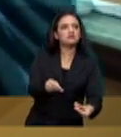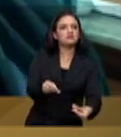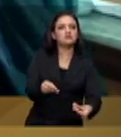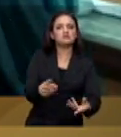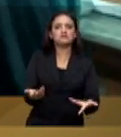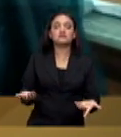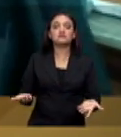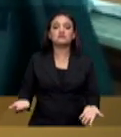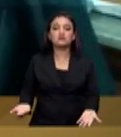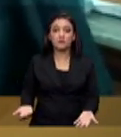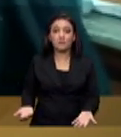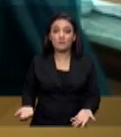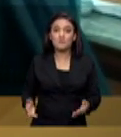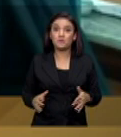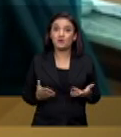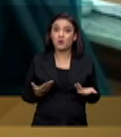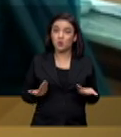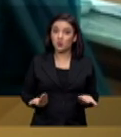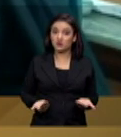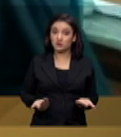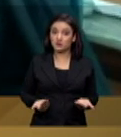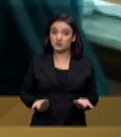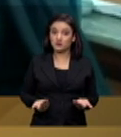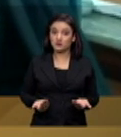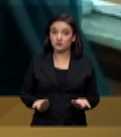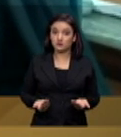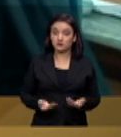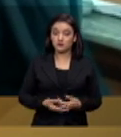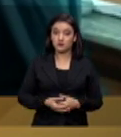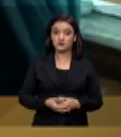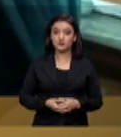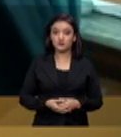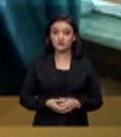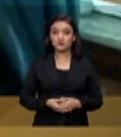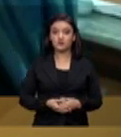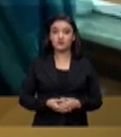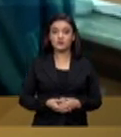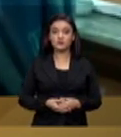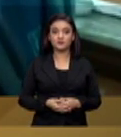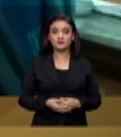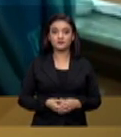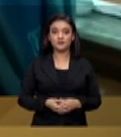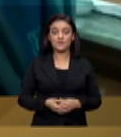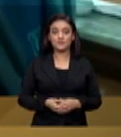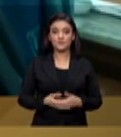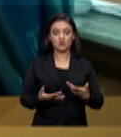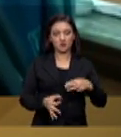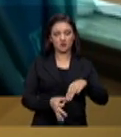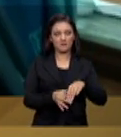A partir do momento em que o relator,